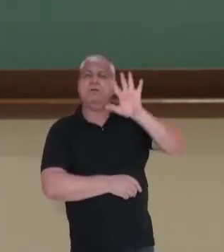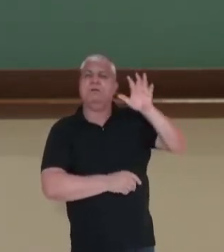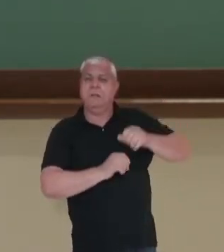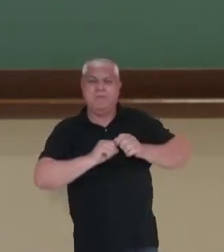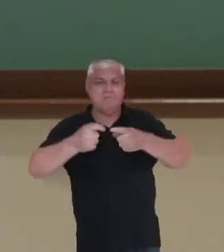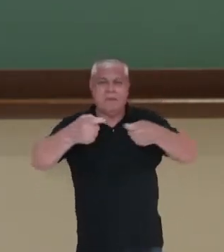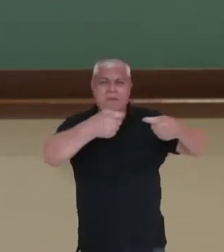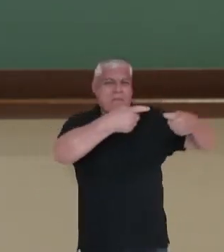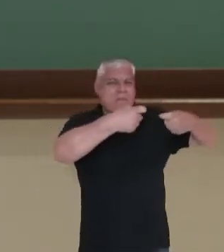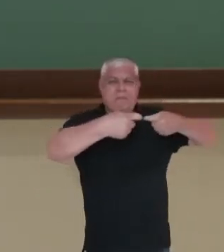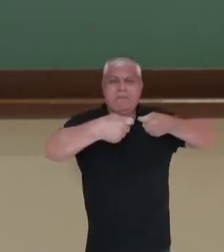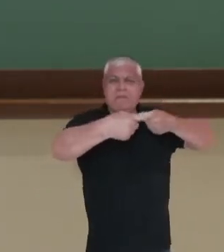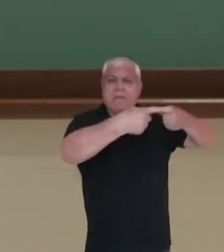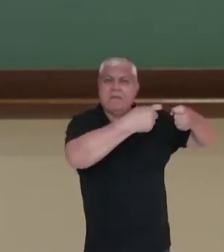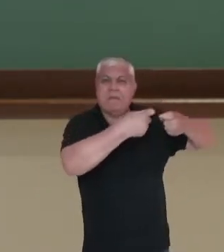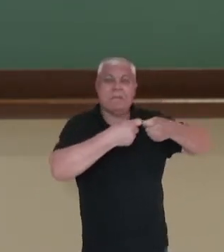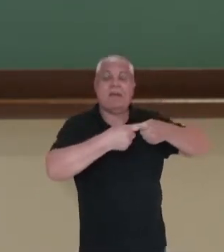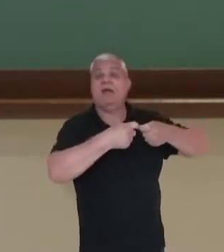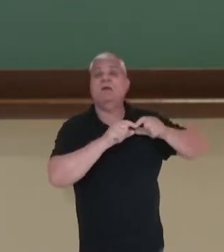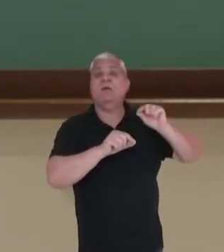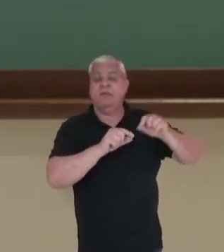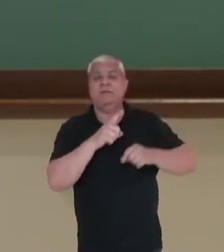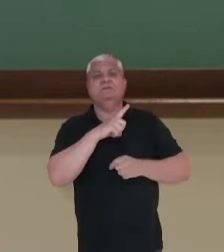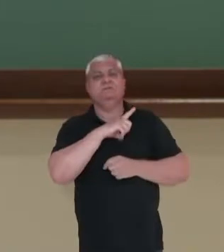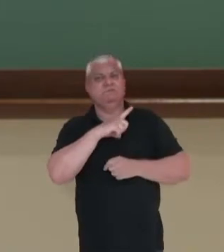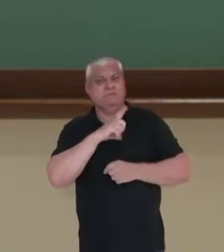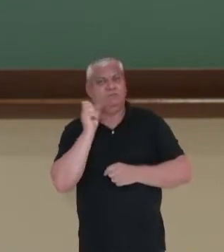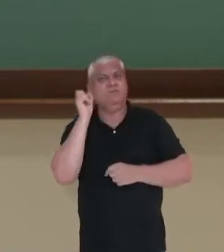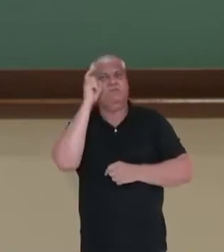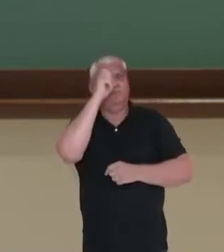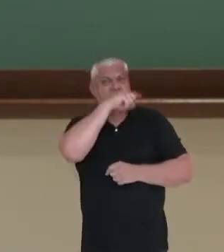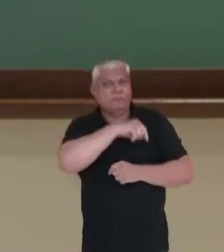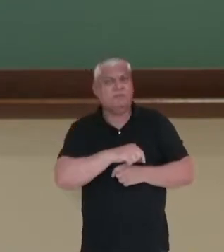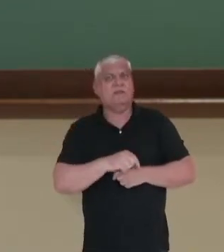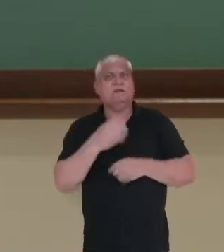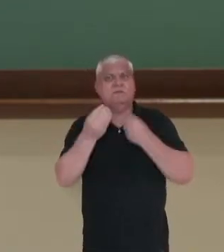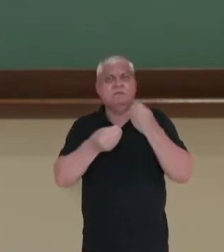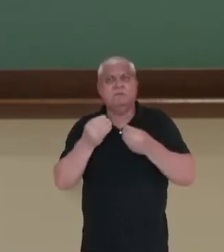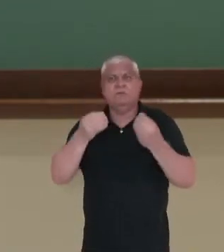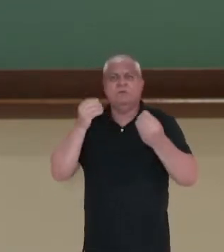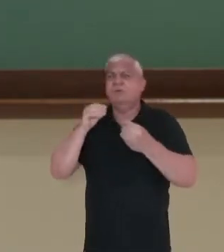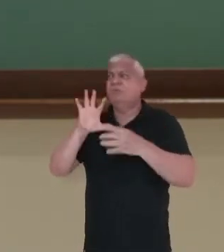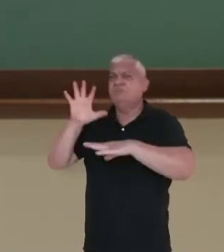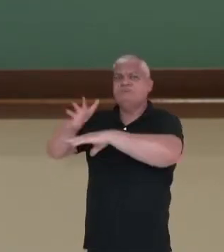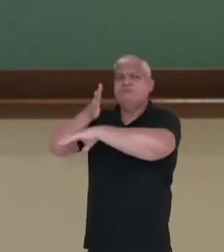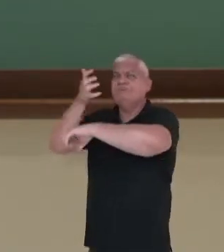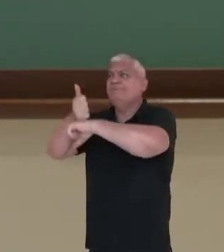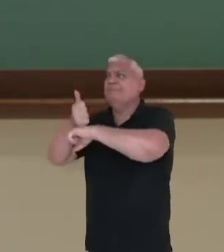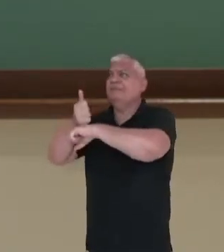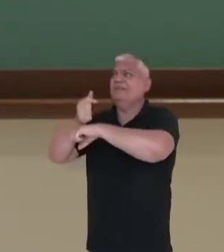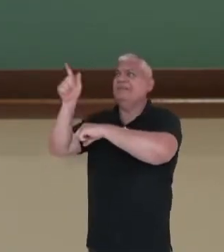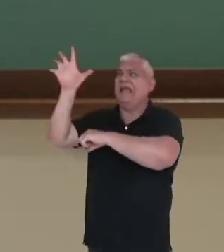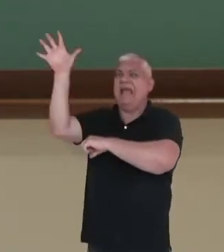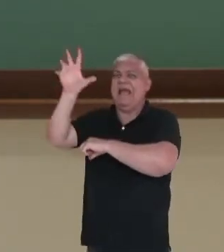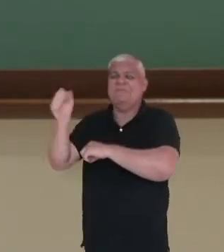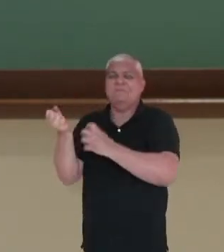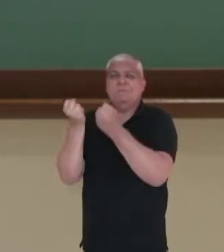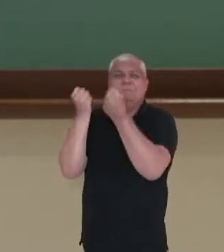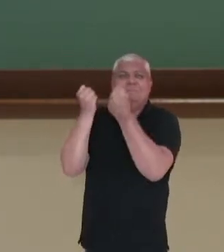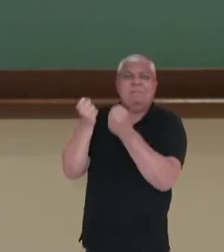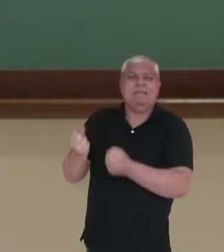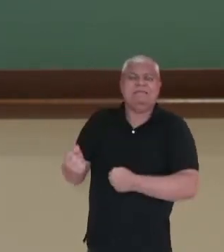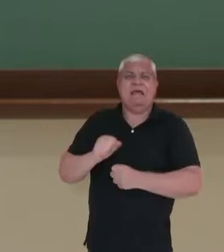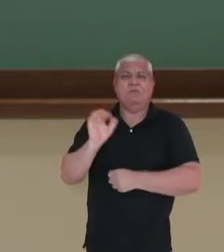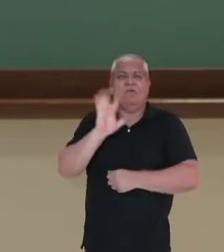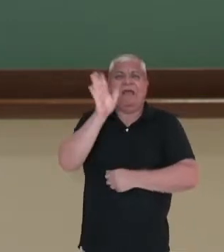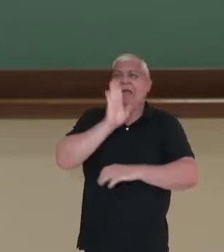Guerra Mundial e tiveram, né, dificuldades de manter as suas colônias na África, né, ficando muito mais pesado, né, muito mais caro manter